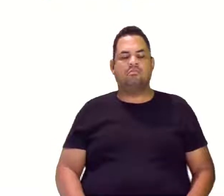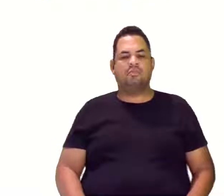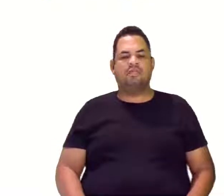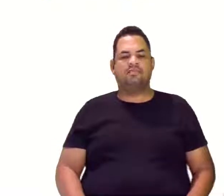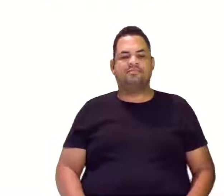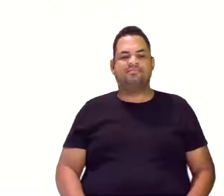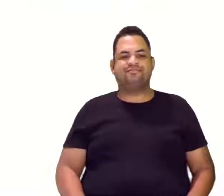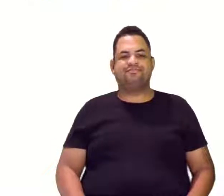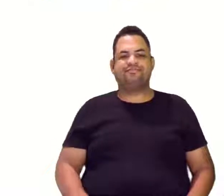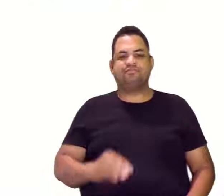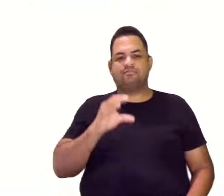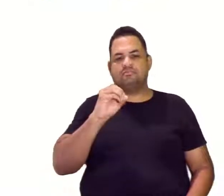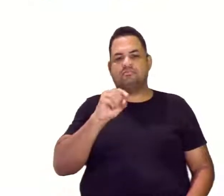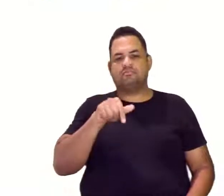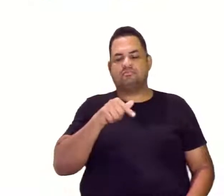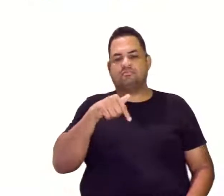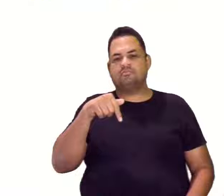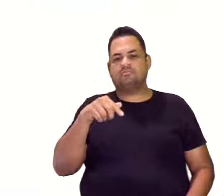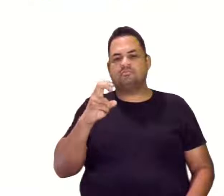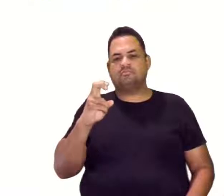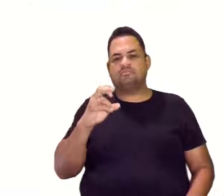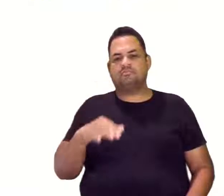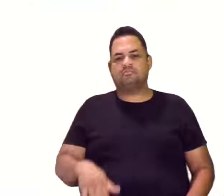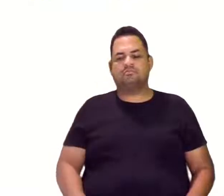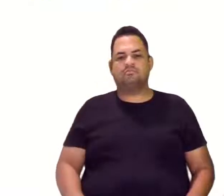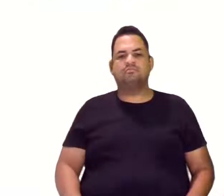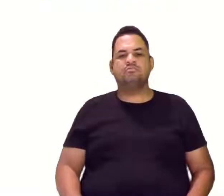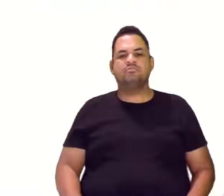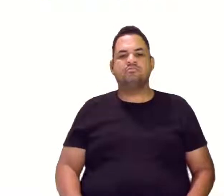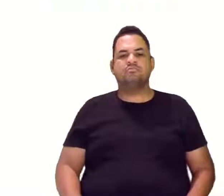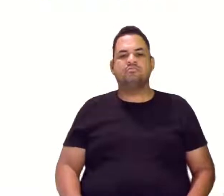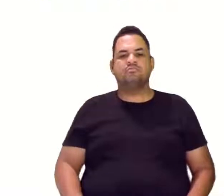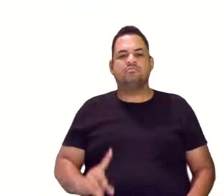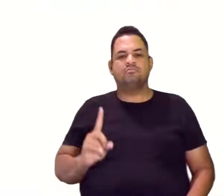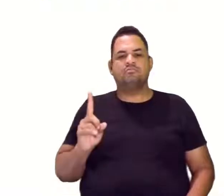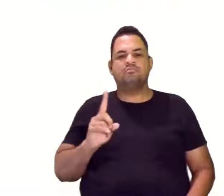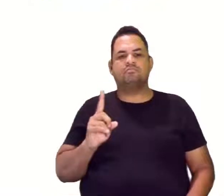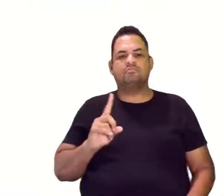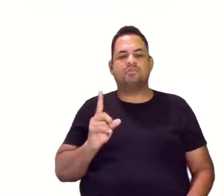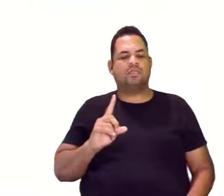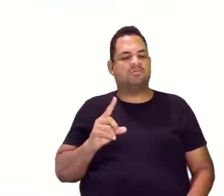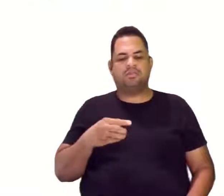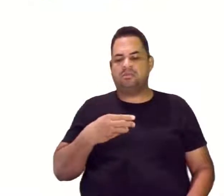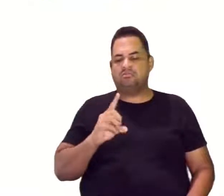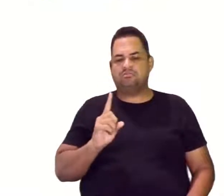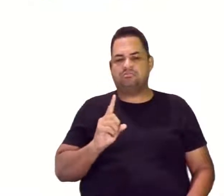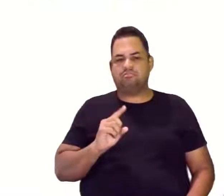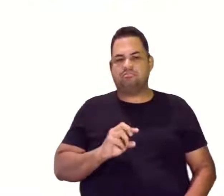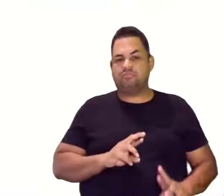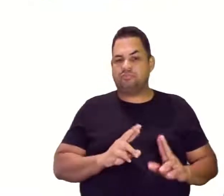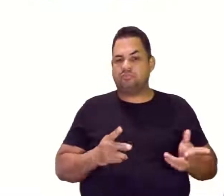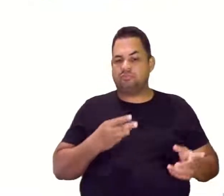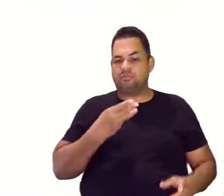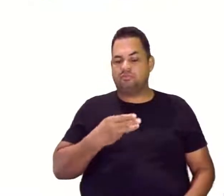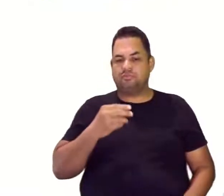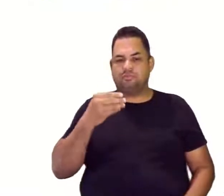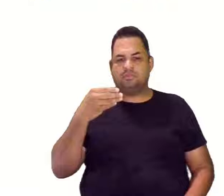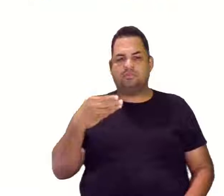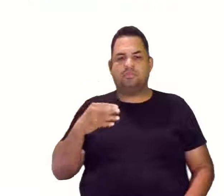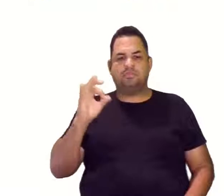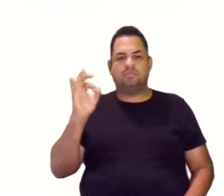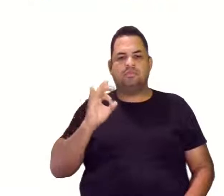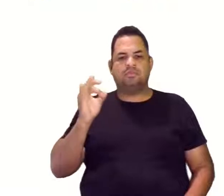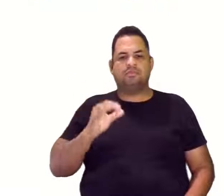Se 0,75 é o mesmo que 75%, não é o mesmo que 34. Né? Diferente. Isso mesmo.